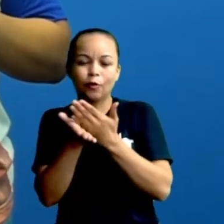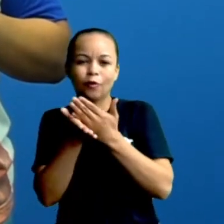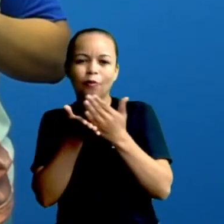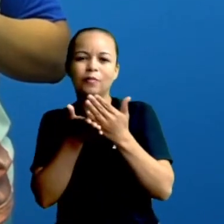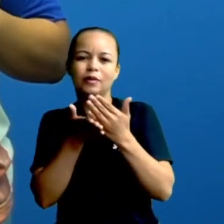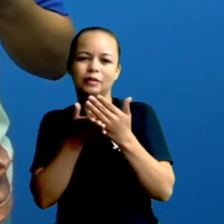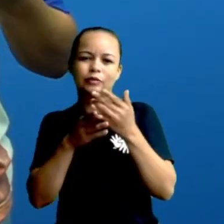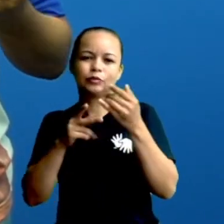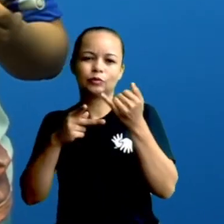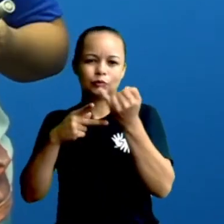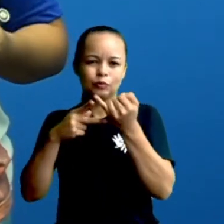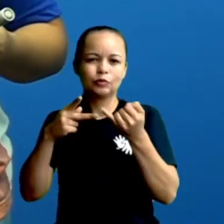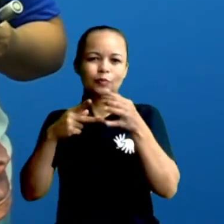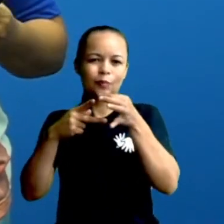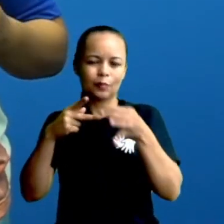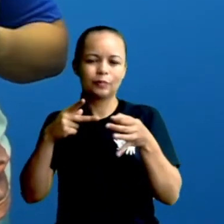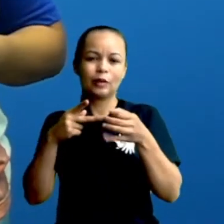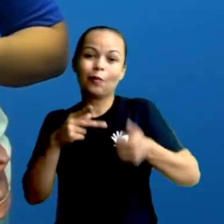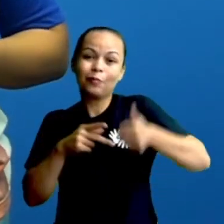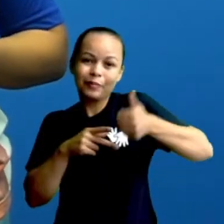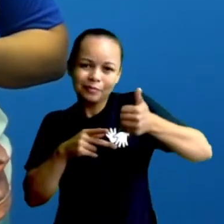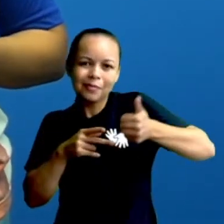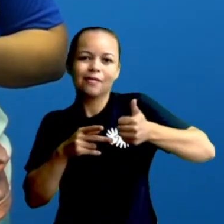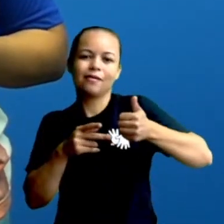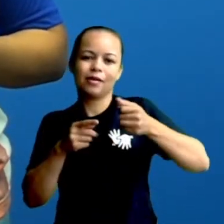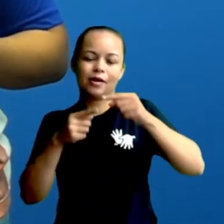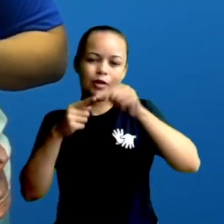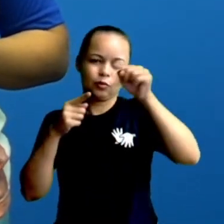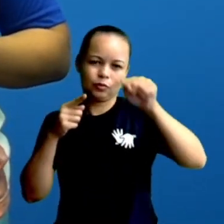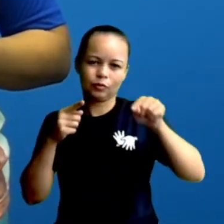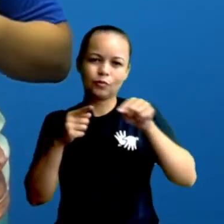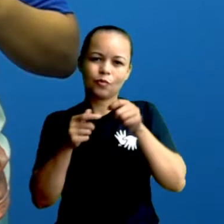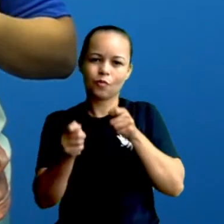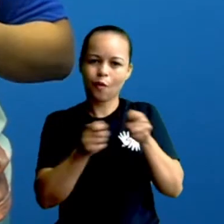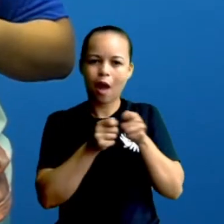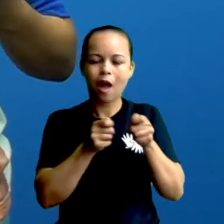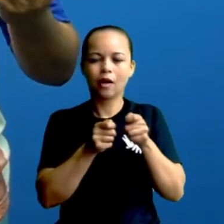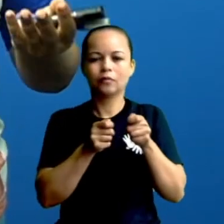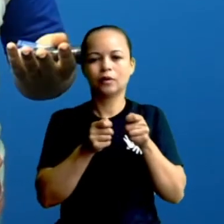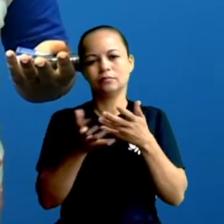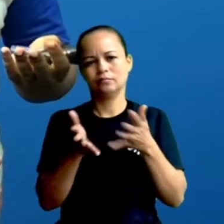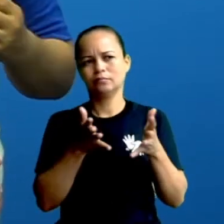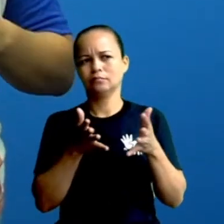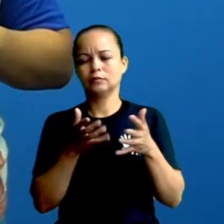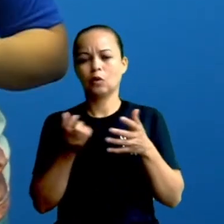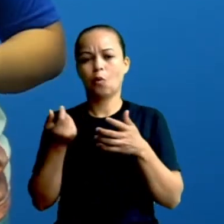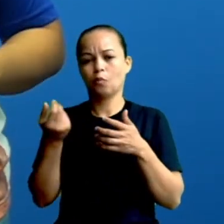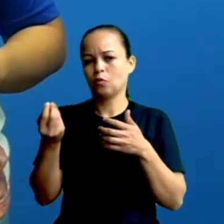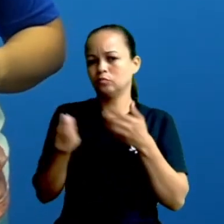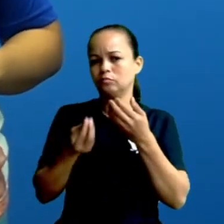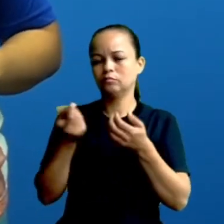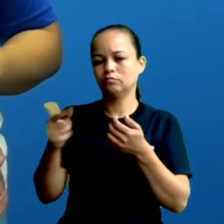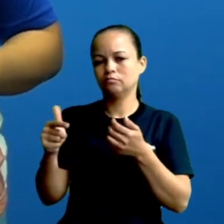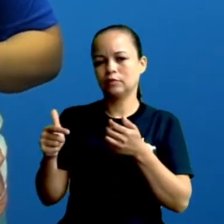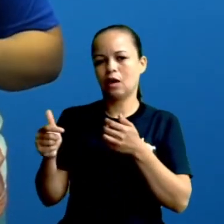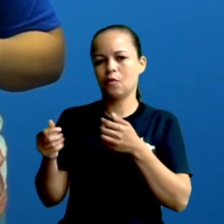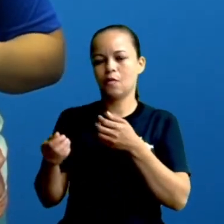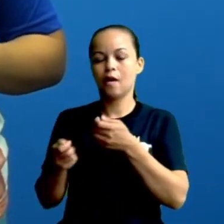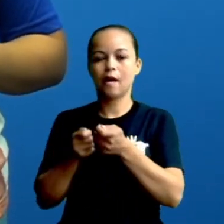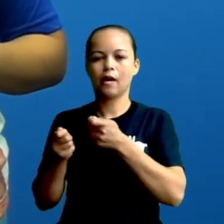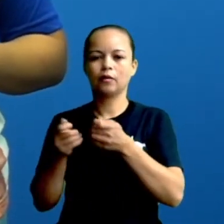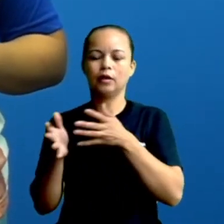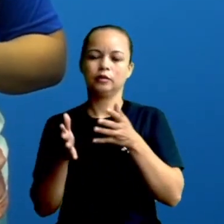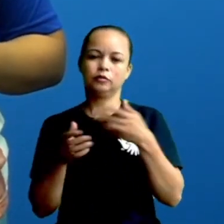dos polígonos, né? O início, o primeiro polígono regular, não é tanto regular como não regular, nós vamos